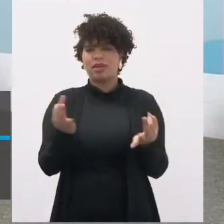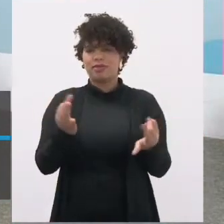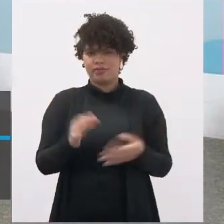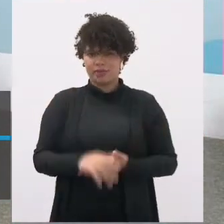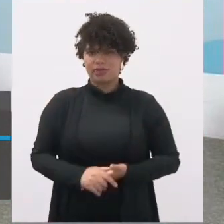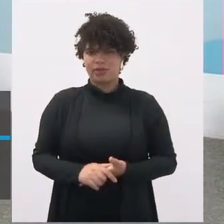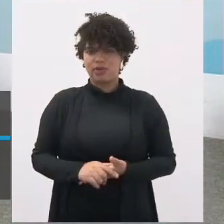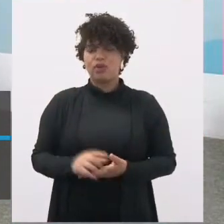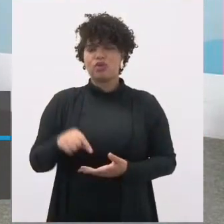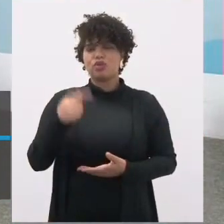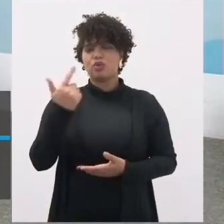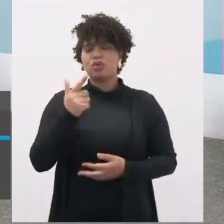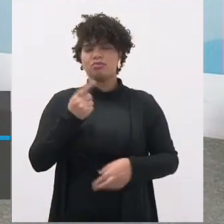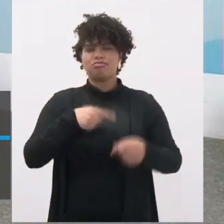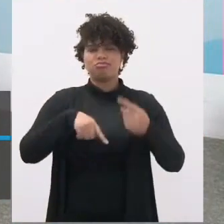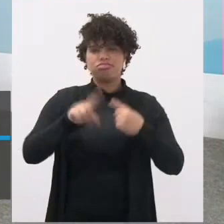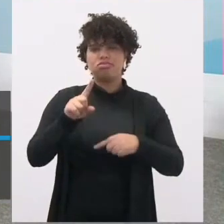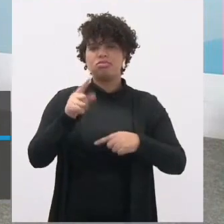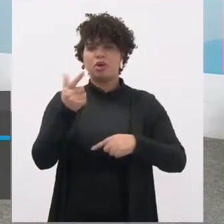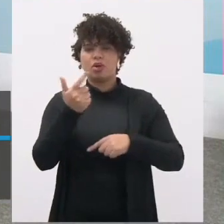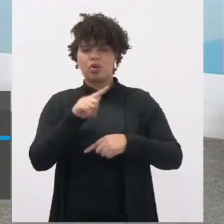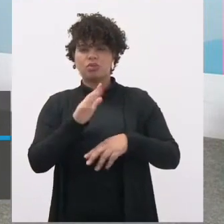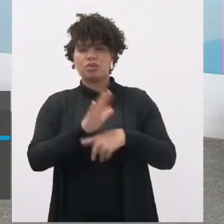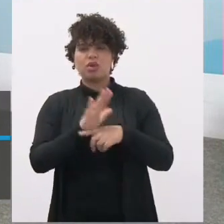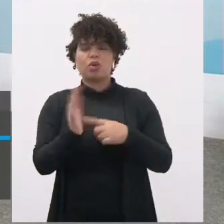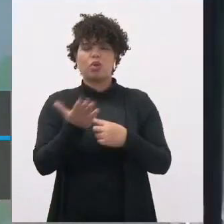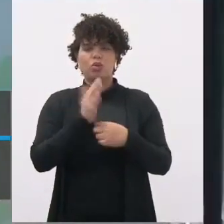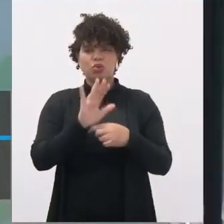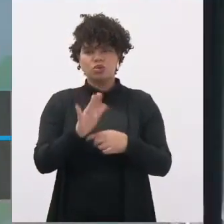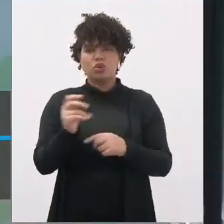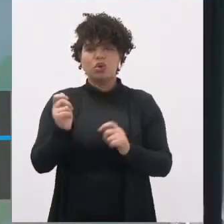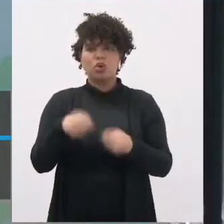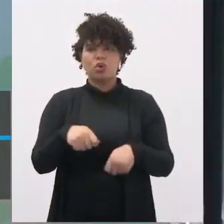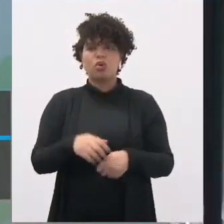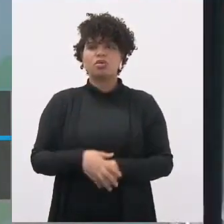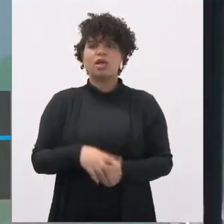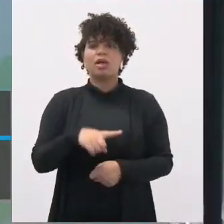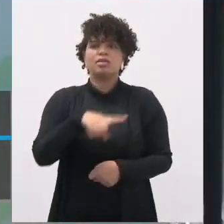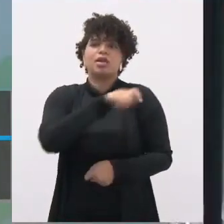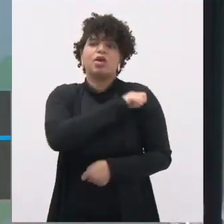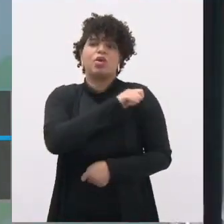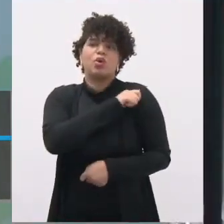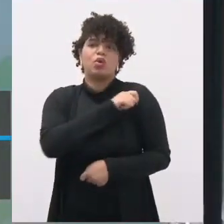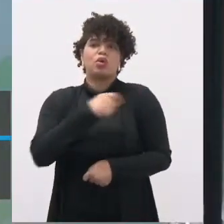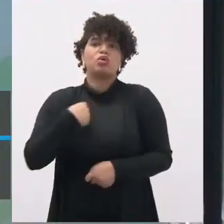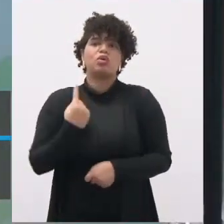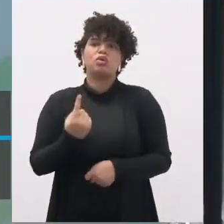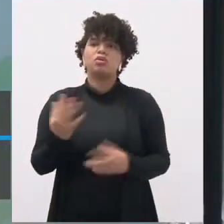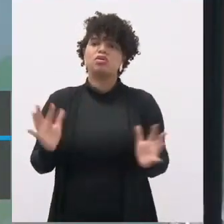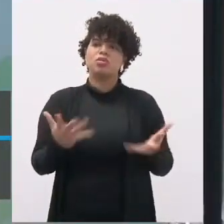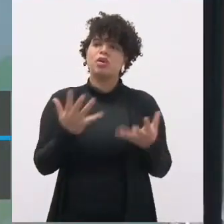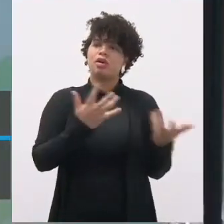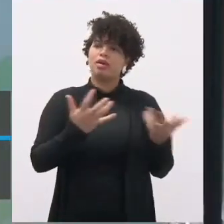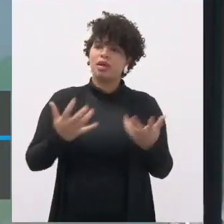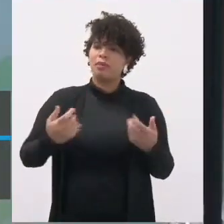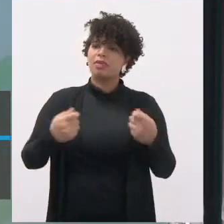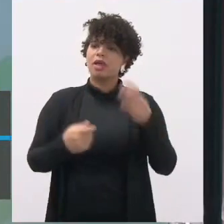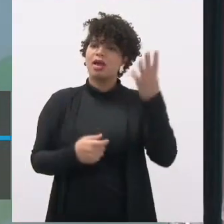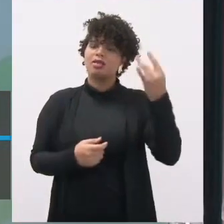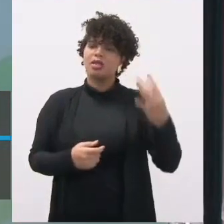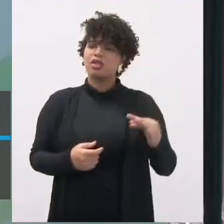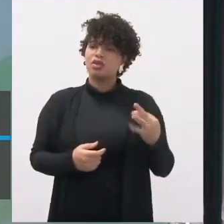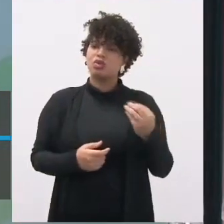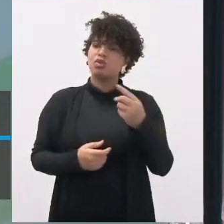gente consiga atingir o nosso objetivo, para que a gente consiga, né, pensando nesse estudante que a gente quer formar, a gente tem que pensar nisso tudo que